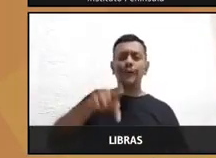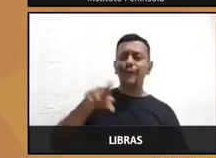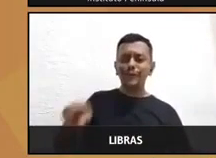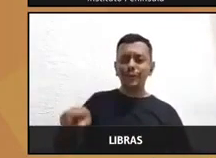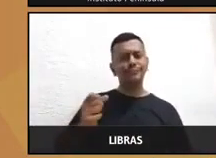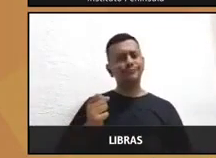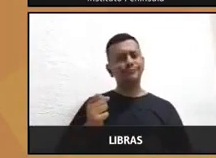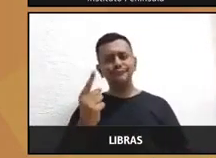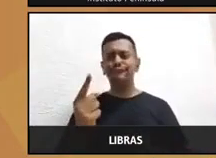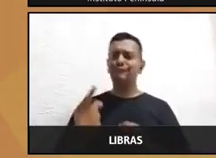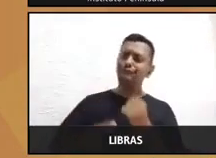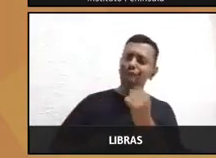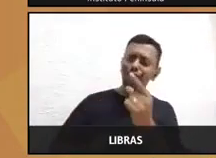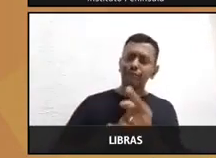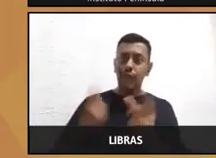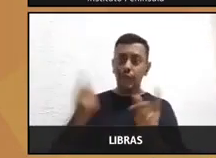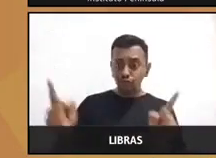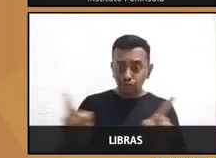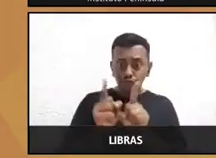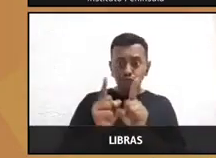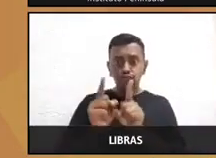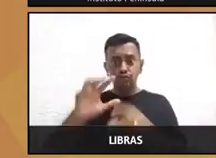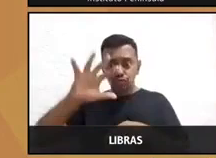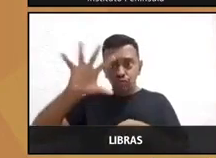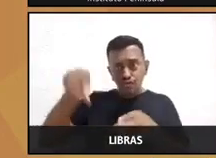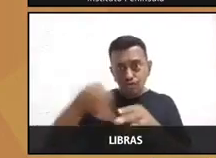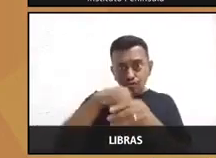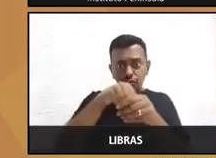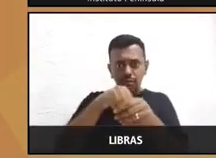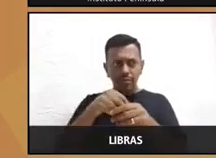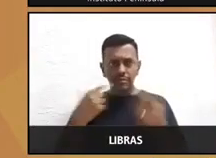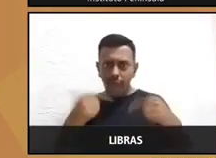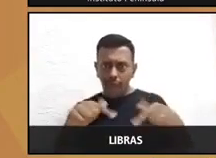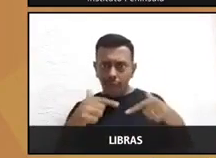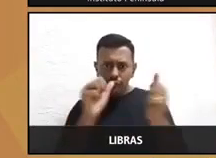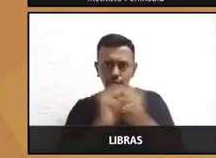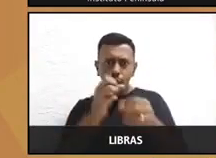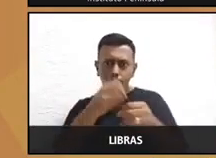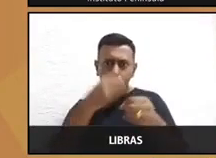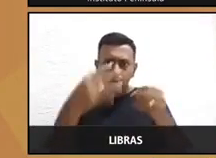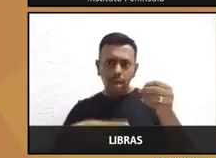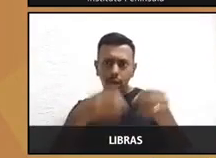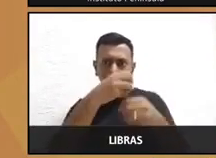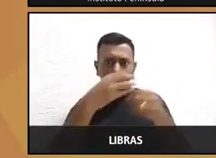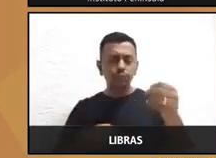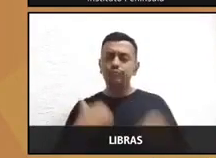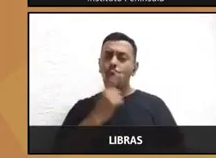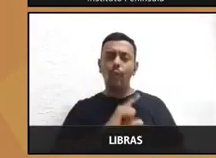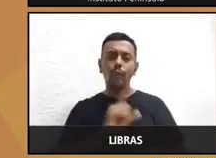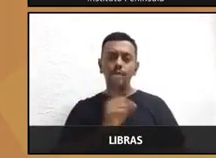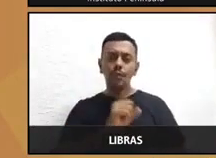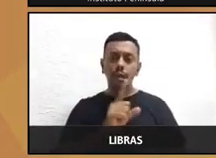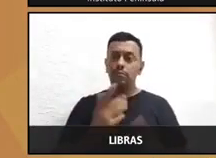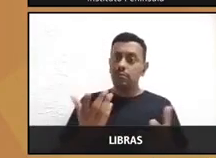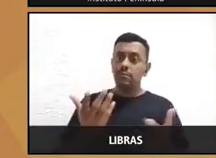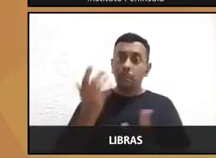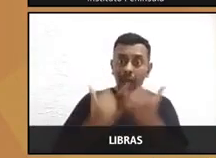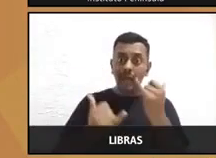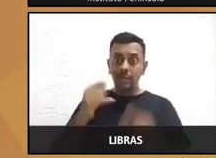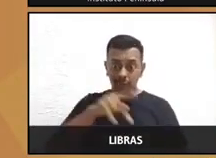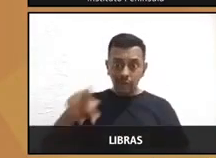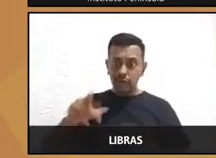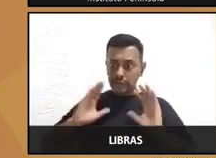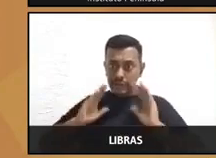na geração do conteúdo. Eles têm pouco tempo fora da classe com outros